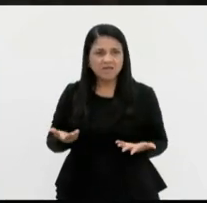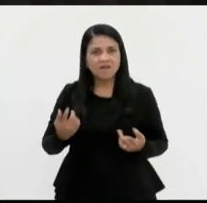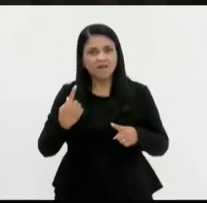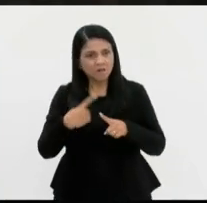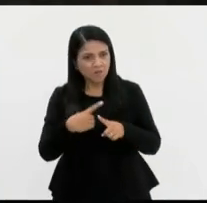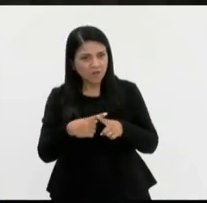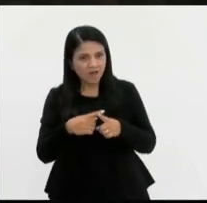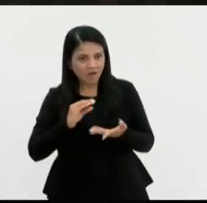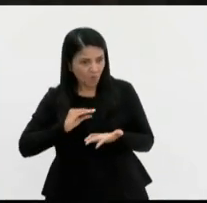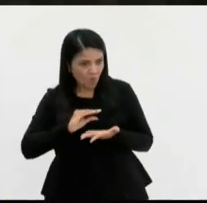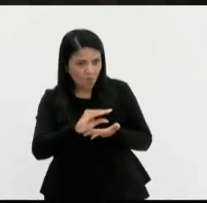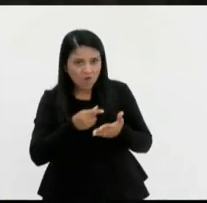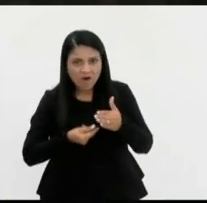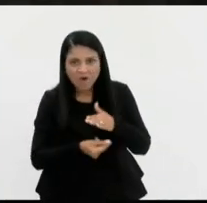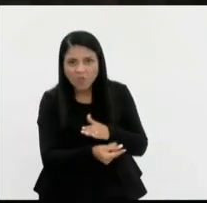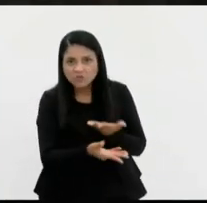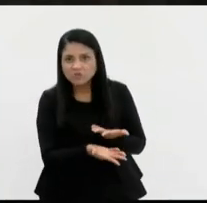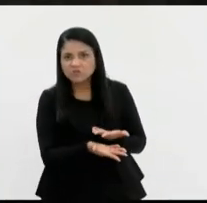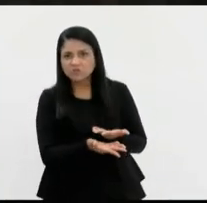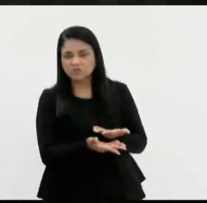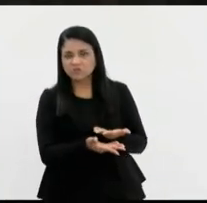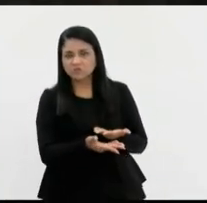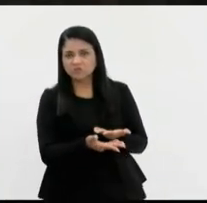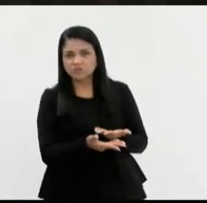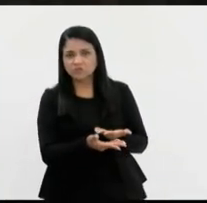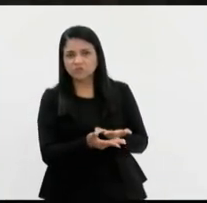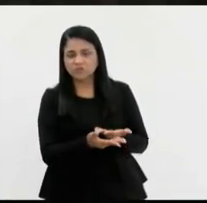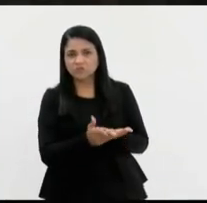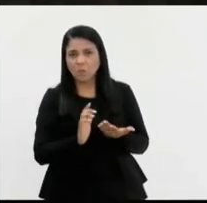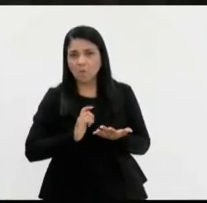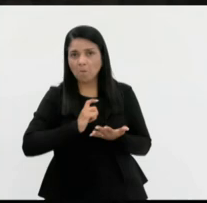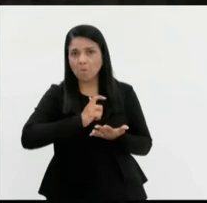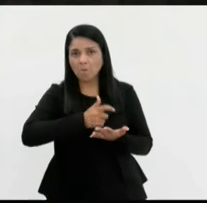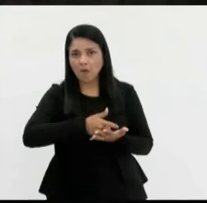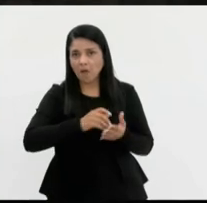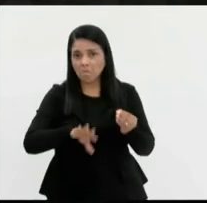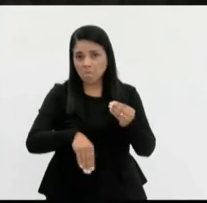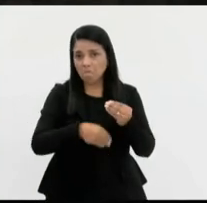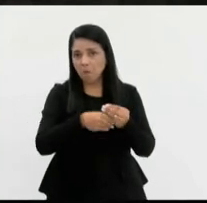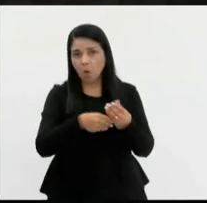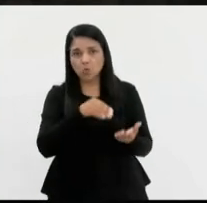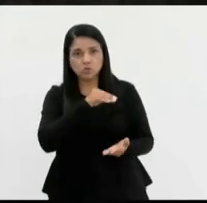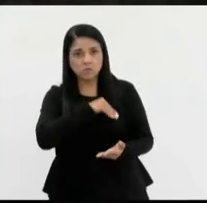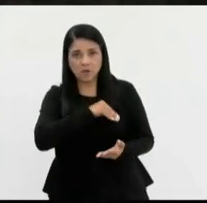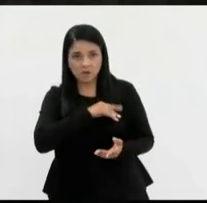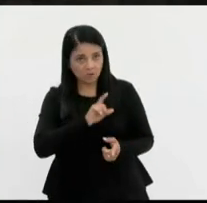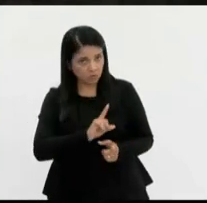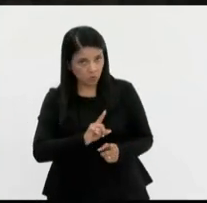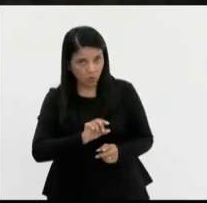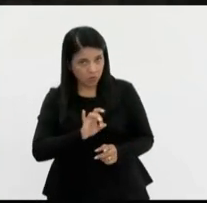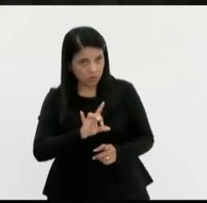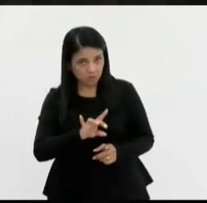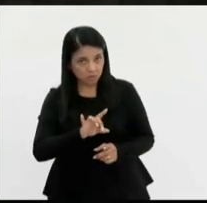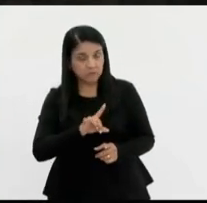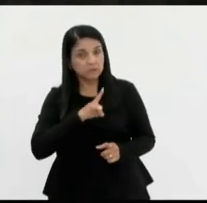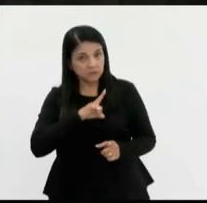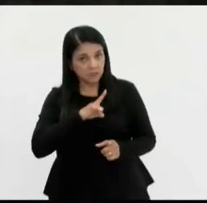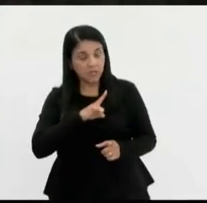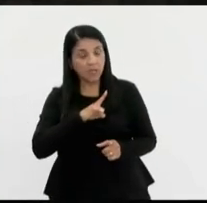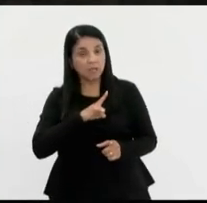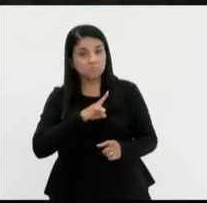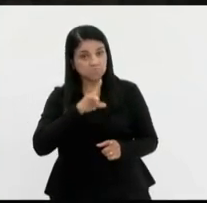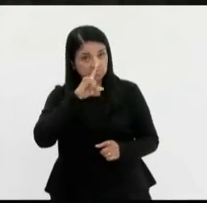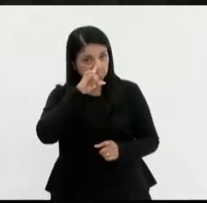sem recursos O que começa a terem risco não é reposição salarial não entre riscos